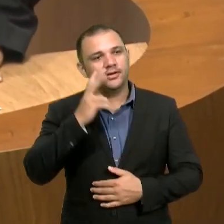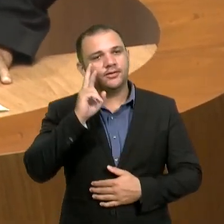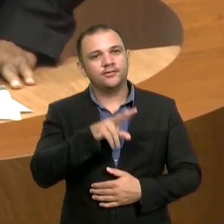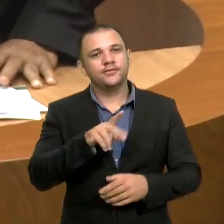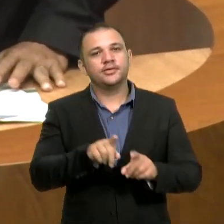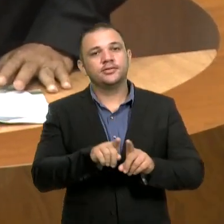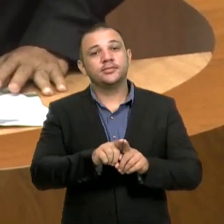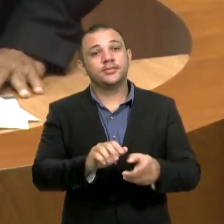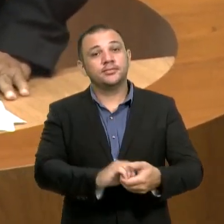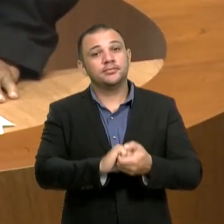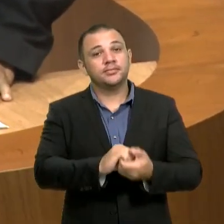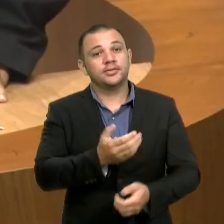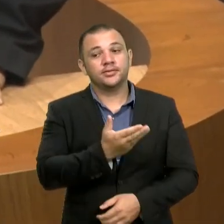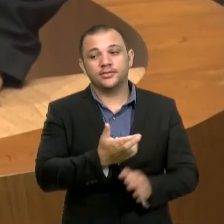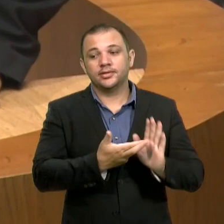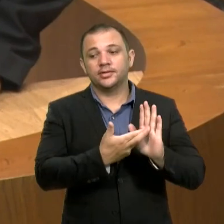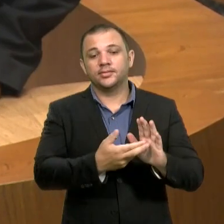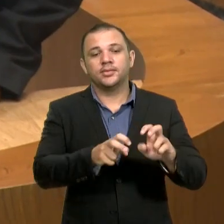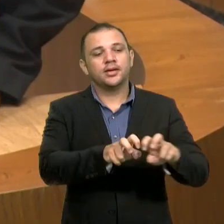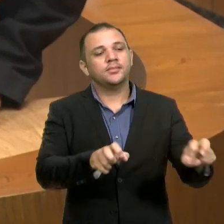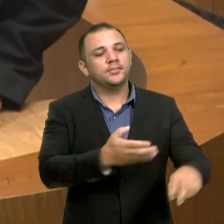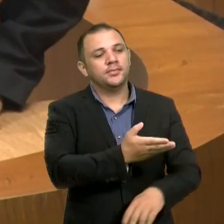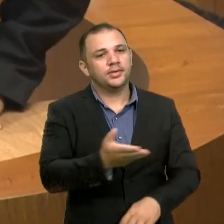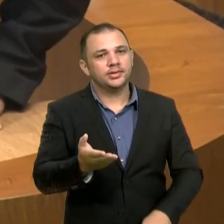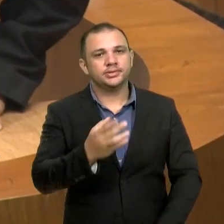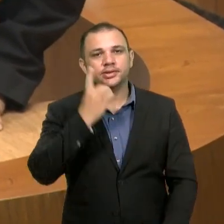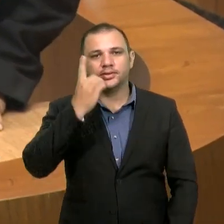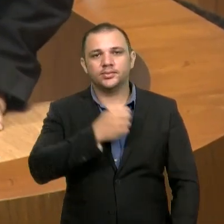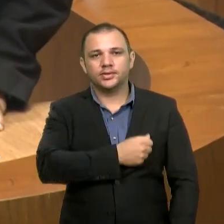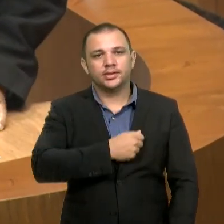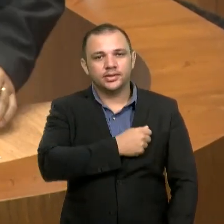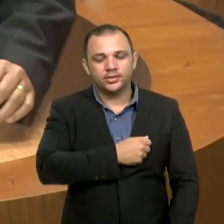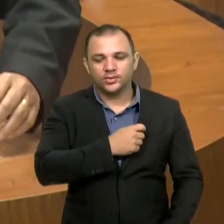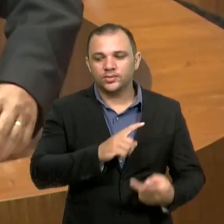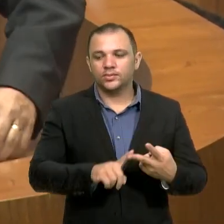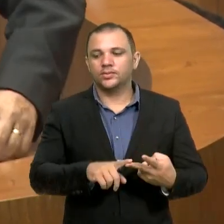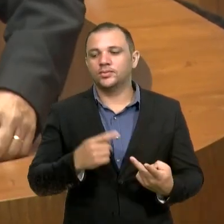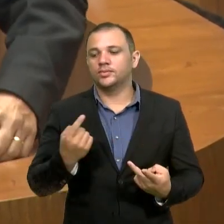do seu nome, saudar toda a mesa aqui, deputado Antônio Pereira,